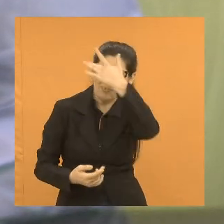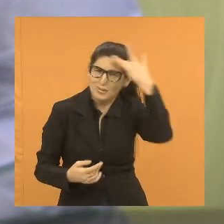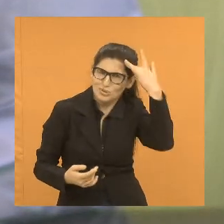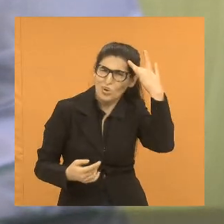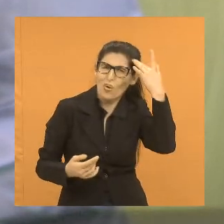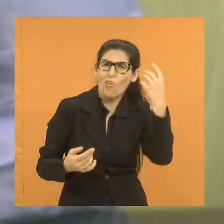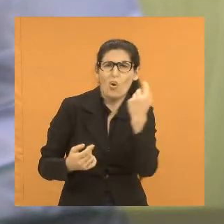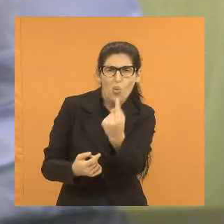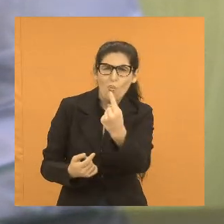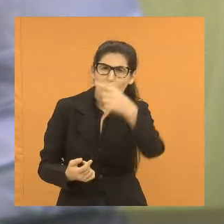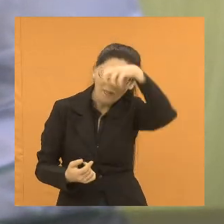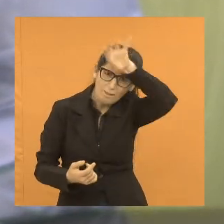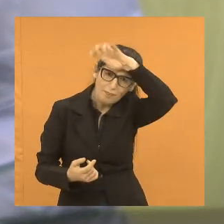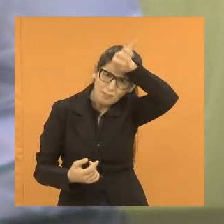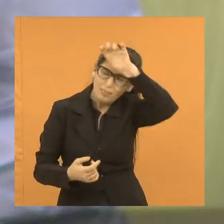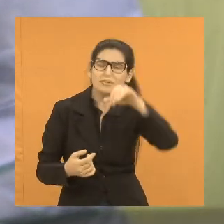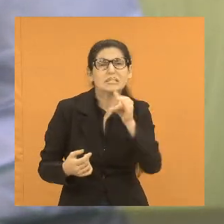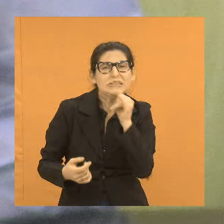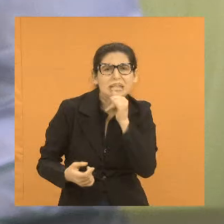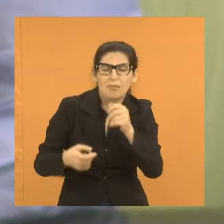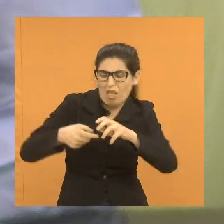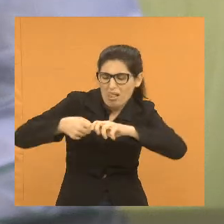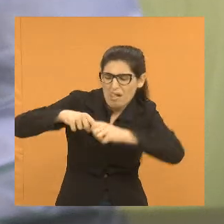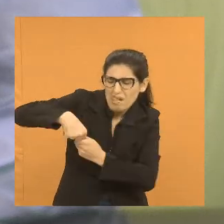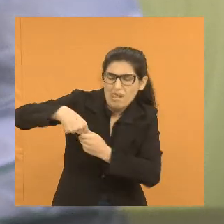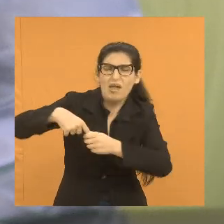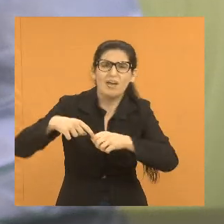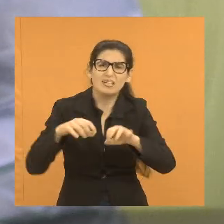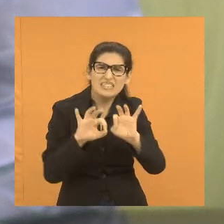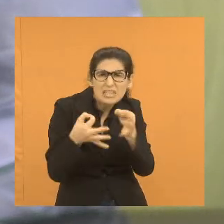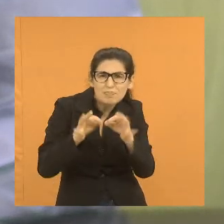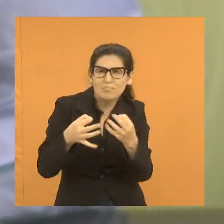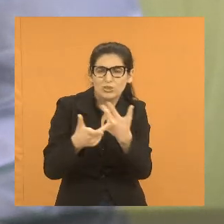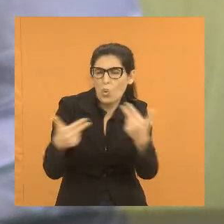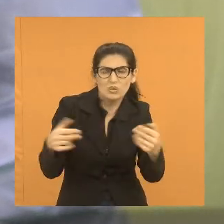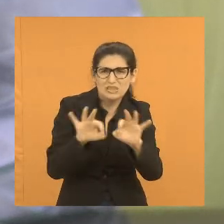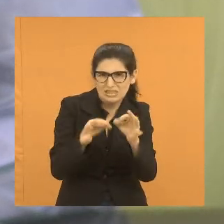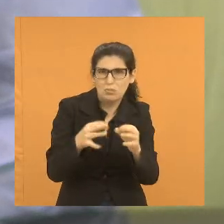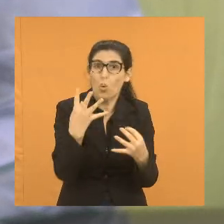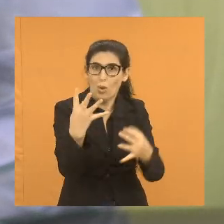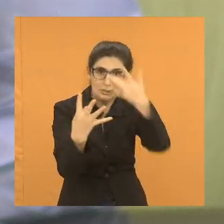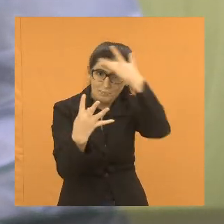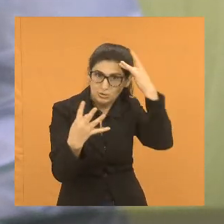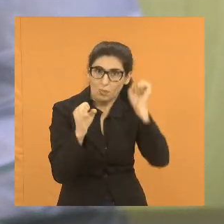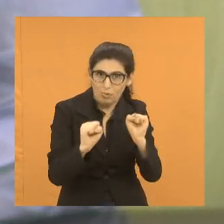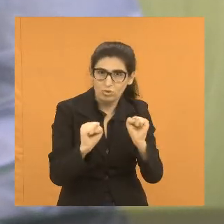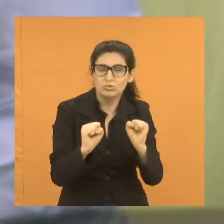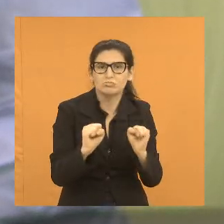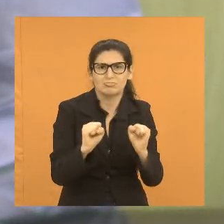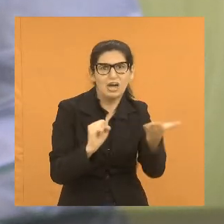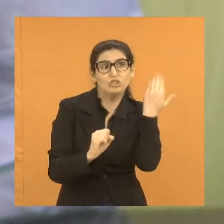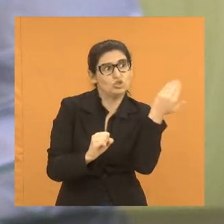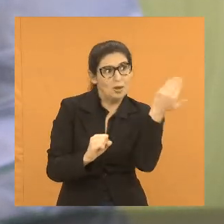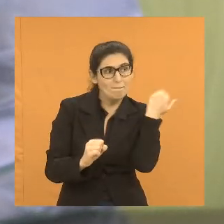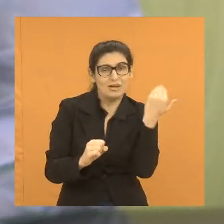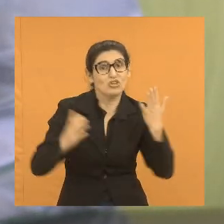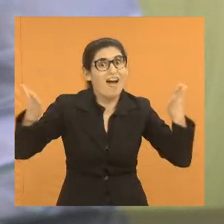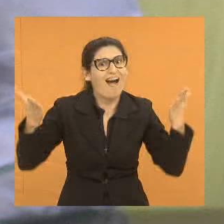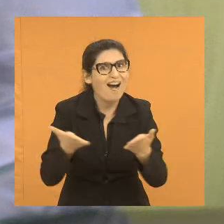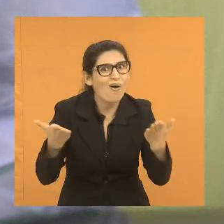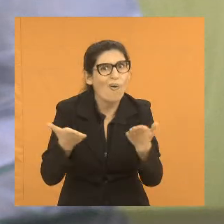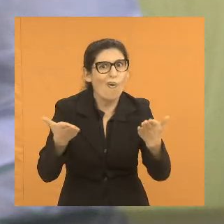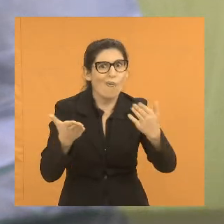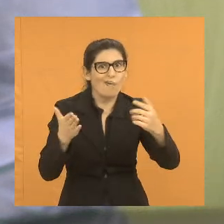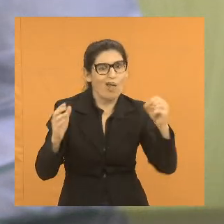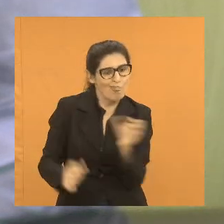uma pequena fratura de um dedo. Agora veio uma orientação de que é para levar um paciente por vez,